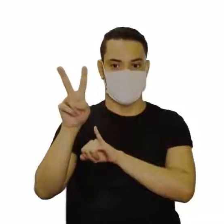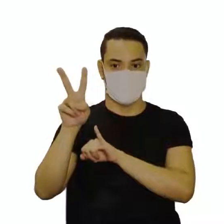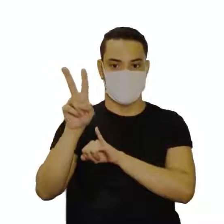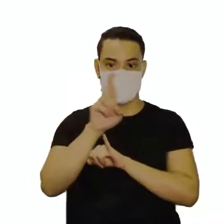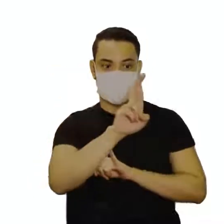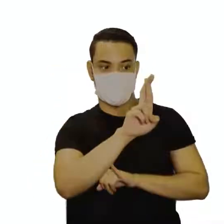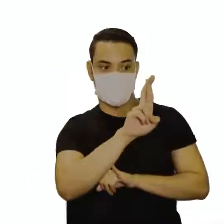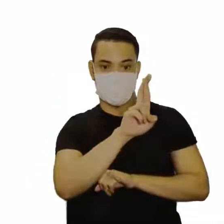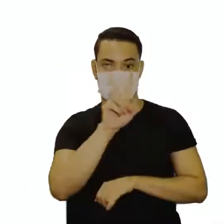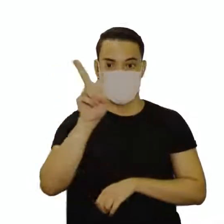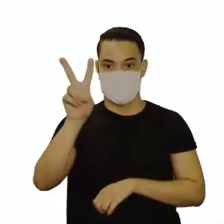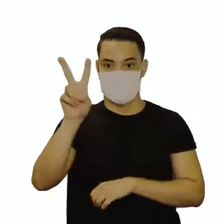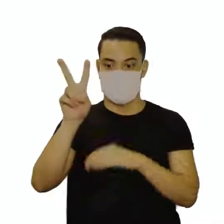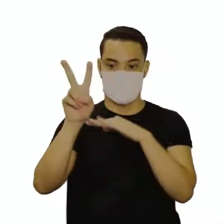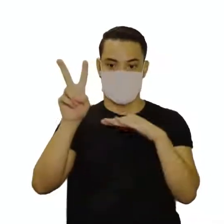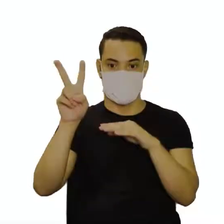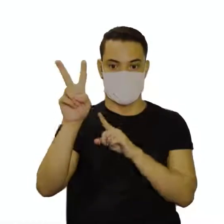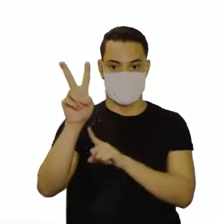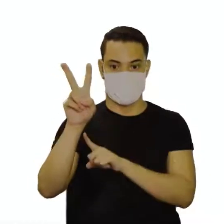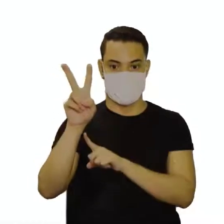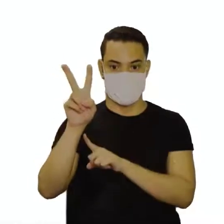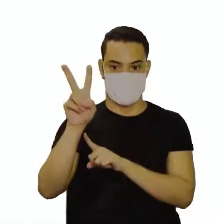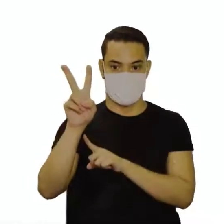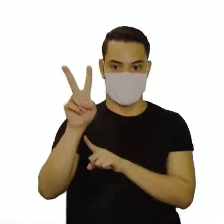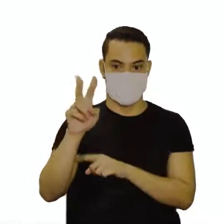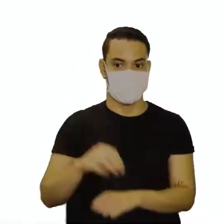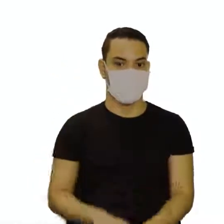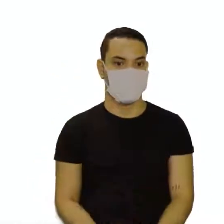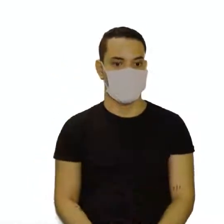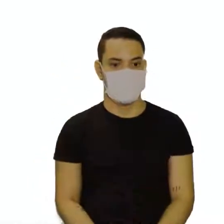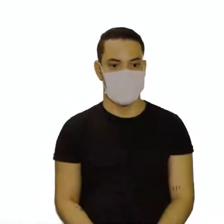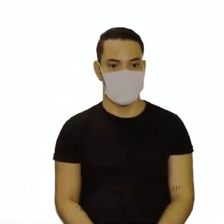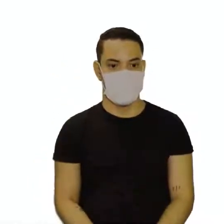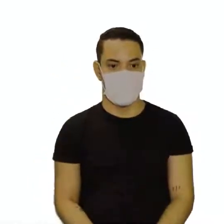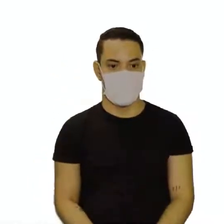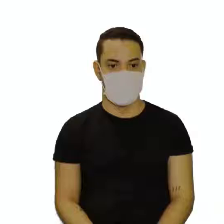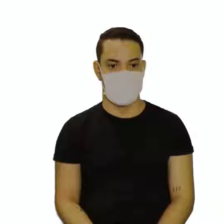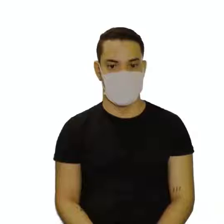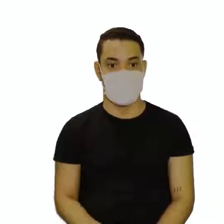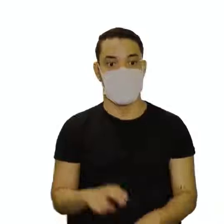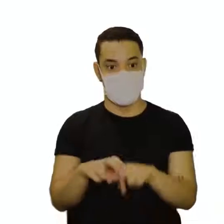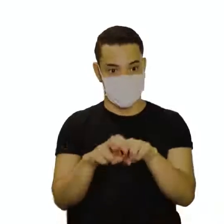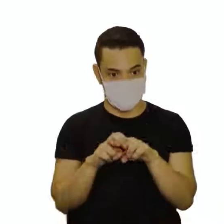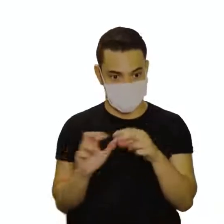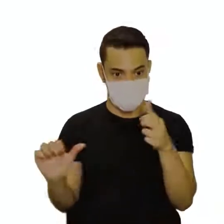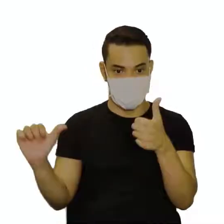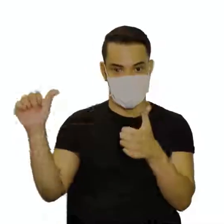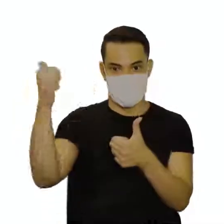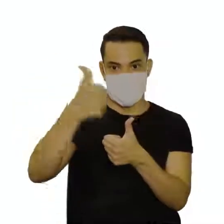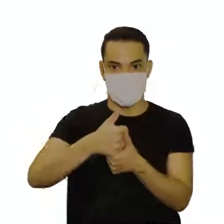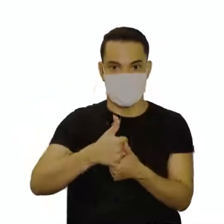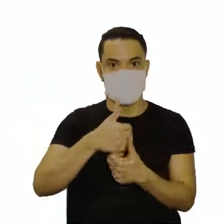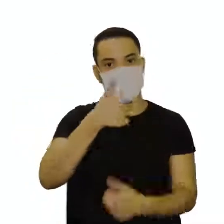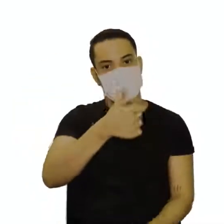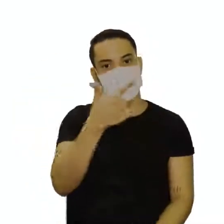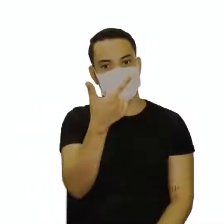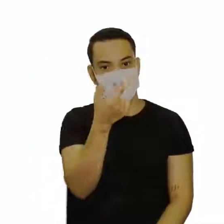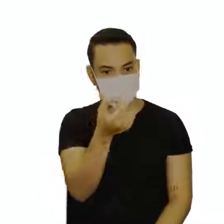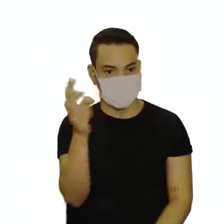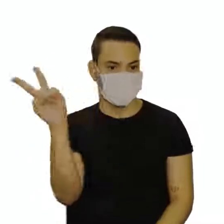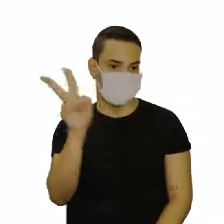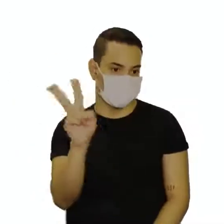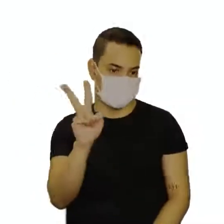A minha tensão é 120. A corrente elétrica que passa pela lâmpada, 0,5 amperes.